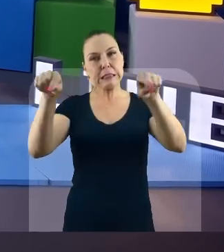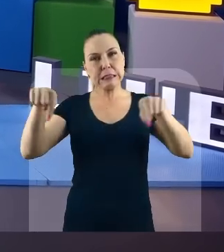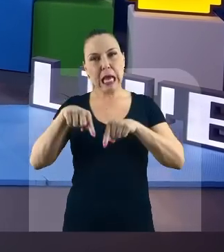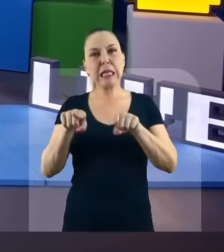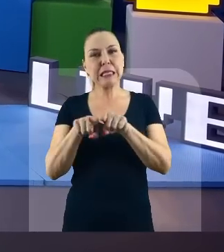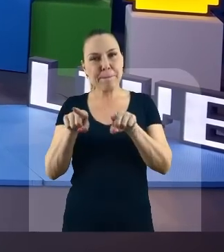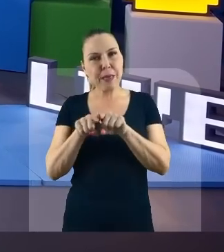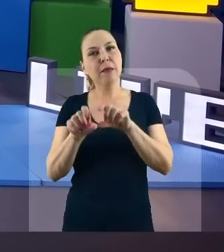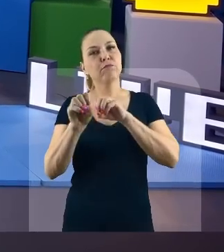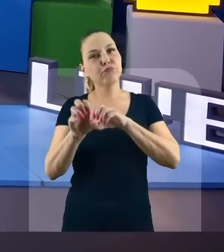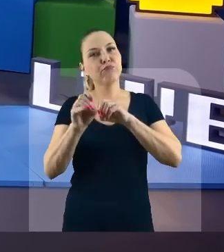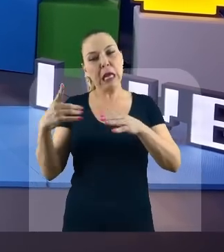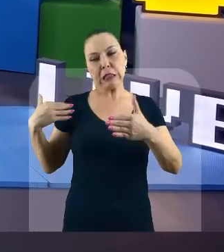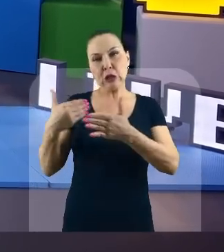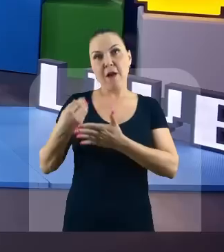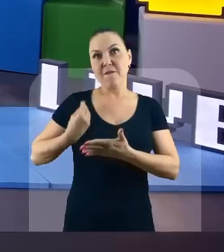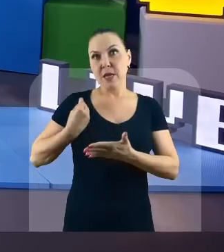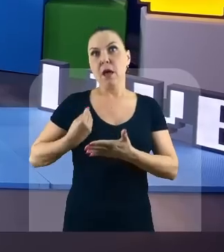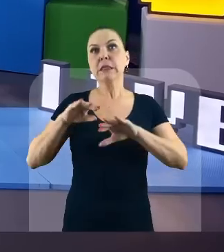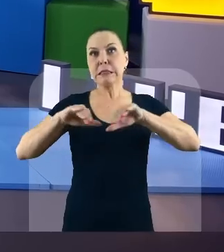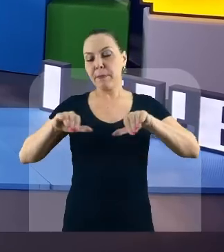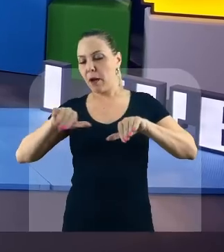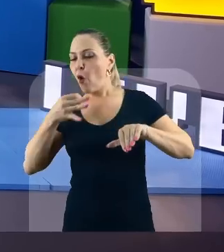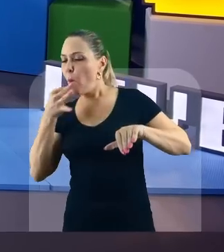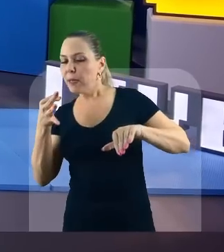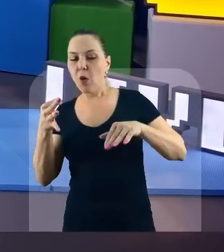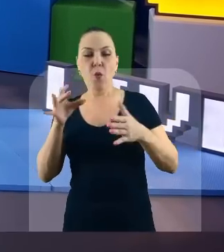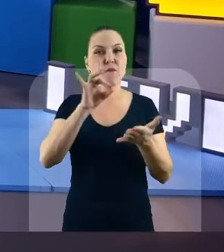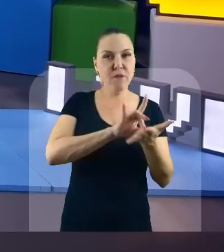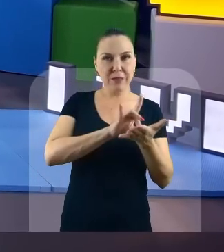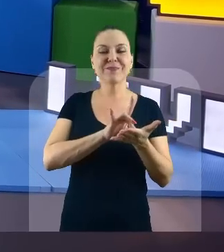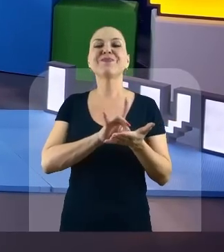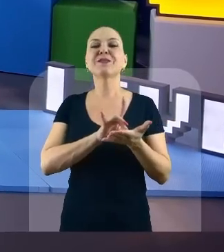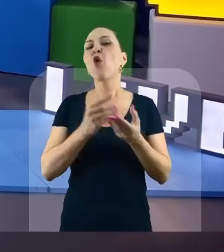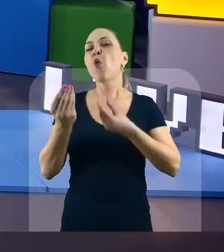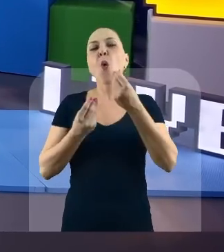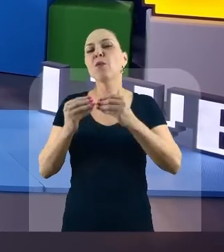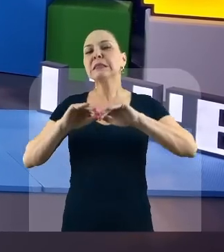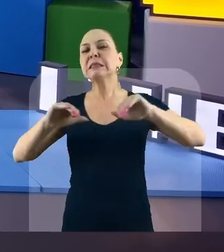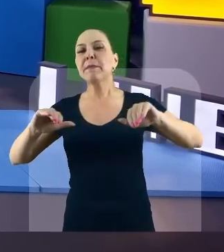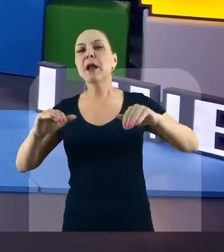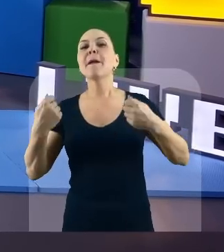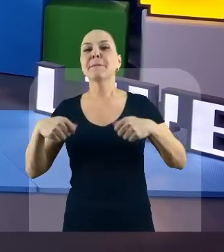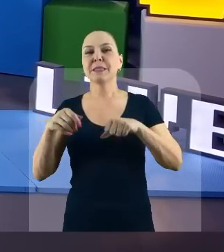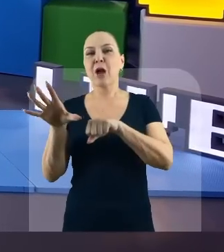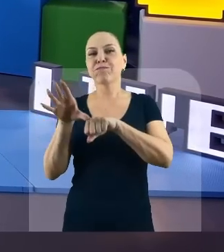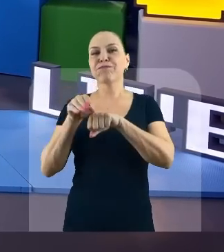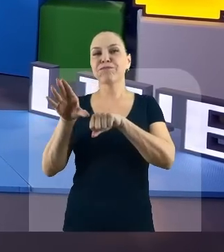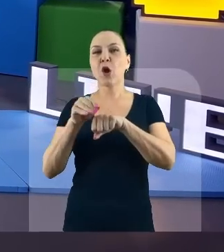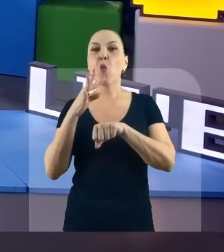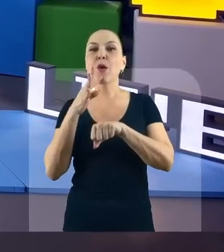é importante distinguir o que é fato, o que é opinião. E para fazer isso precisa de conhecimento, precisa de estudar,